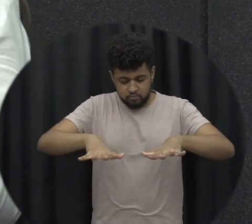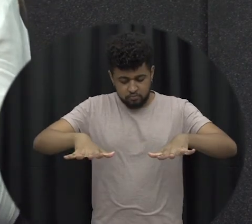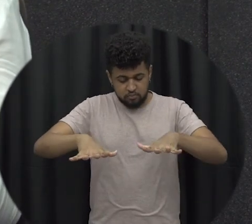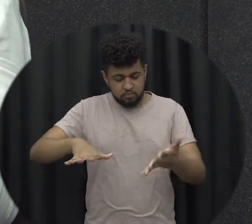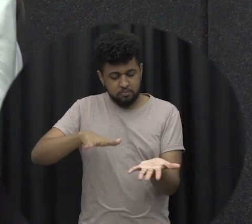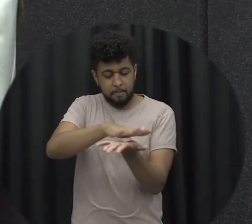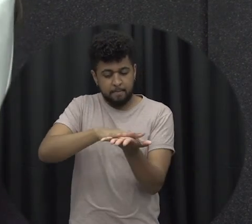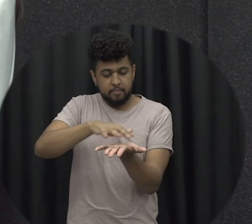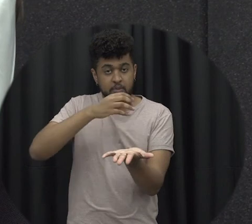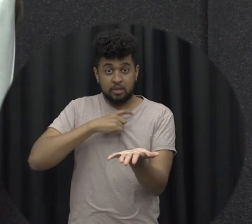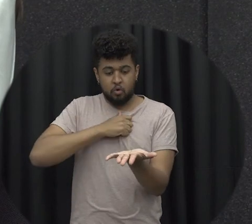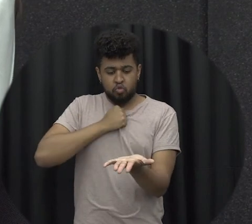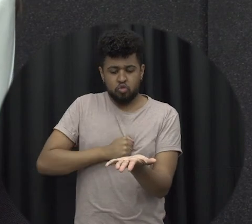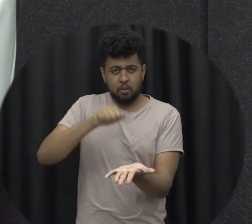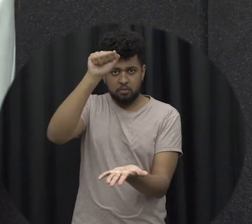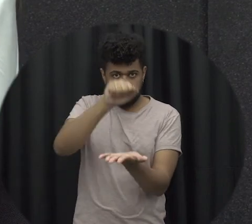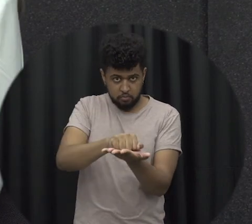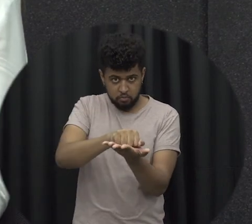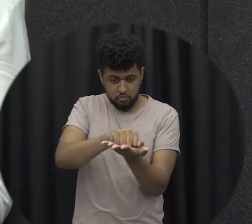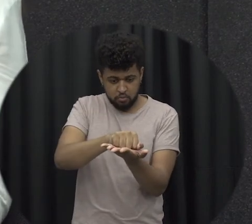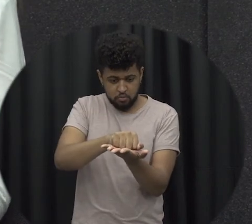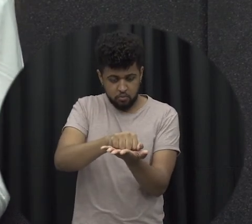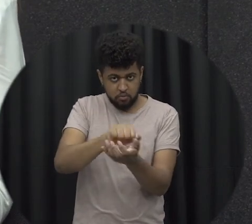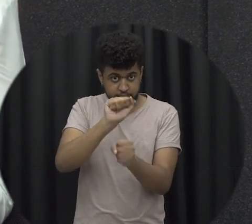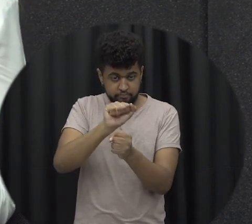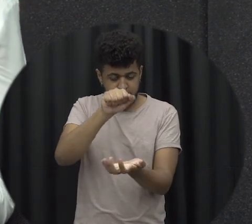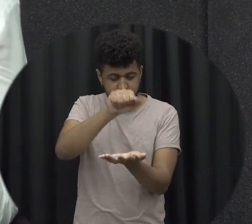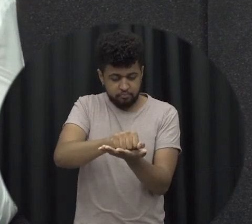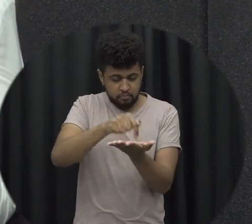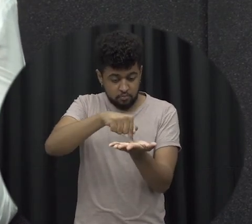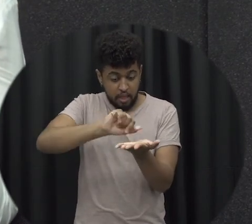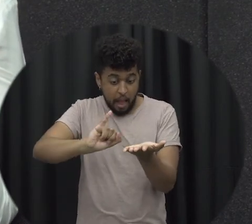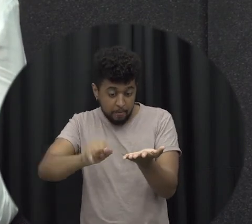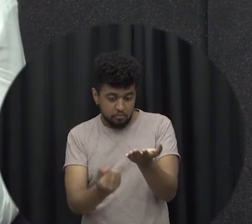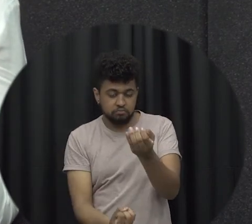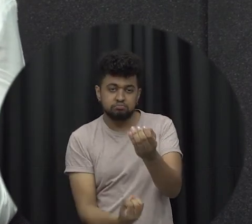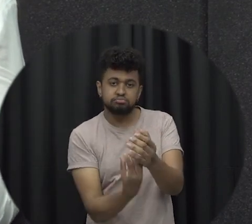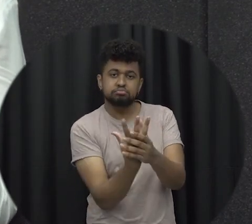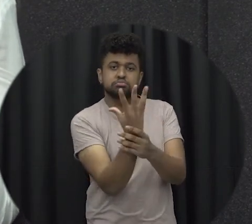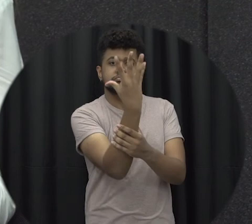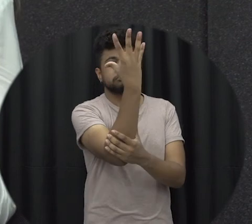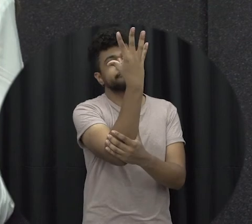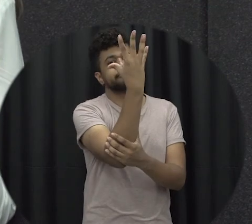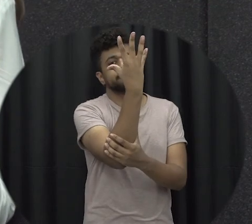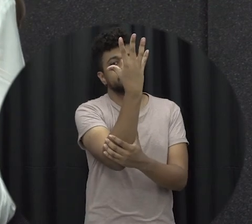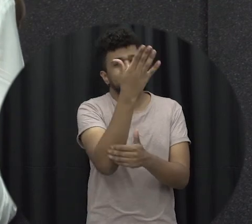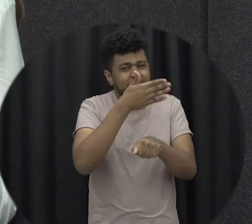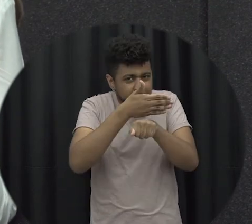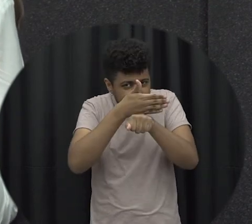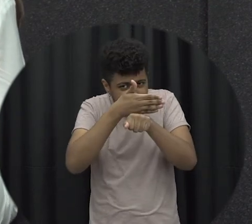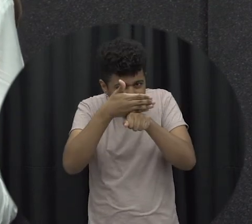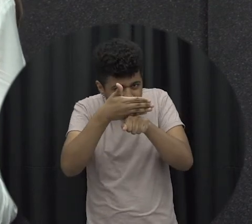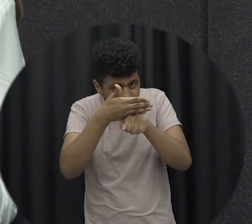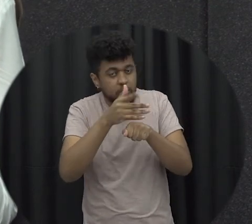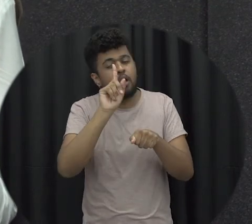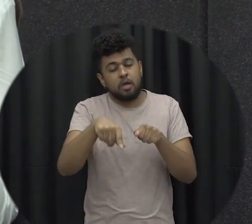e aí quando o esterco ficou lá, né, acumulado, ele aproveitou para se desenvolver. Então, aquele branquinho lá, ele é